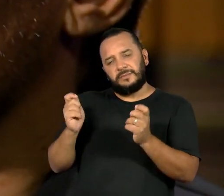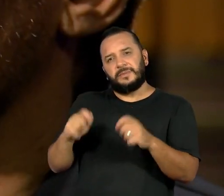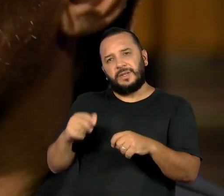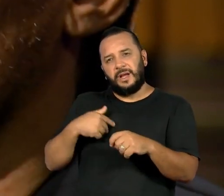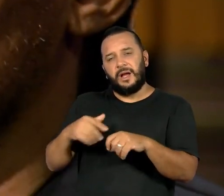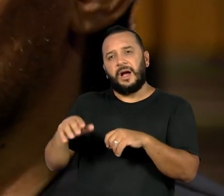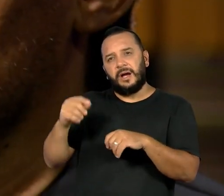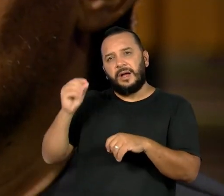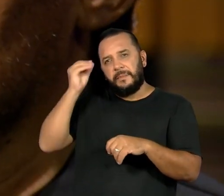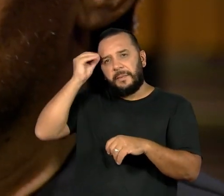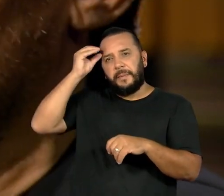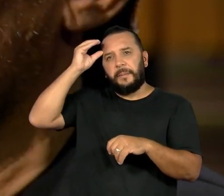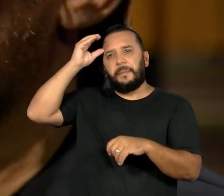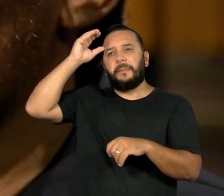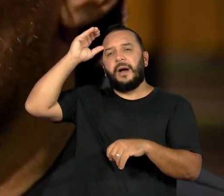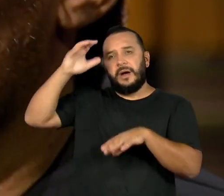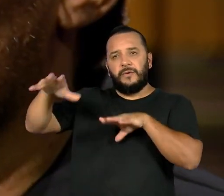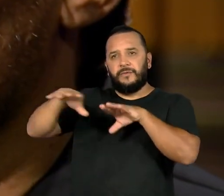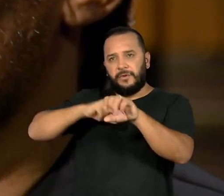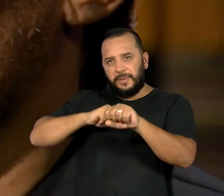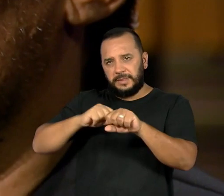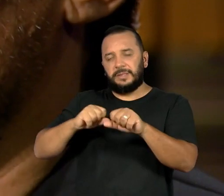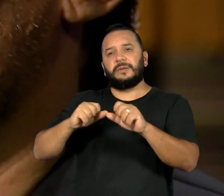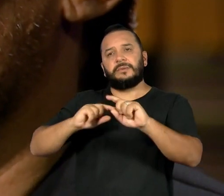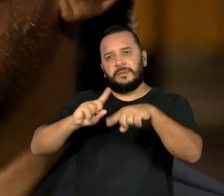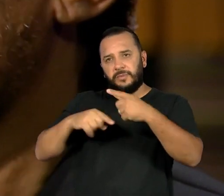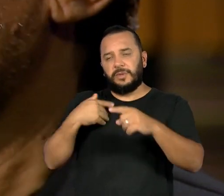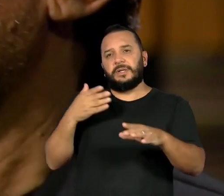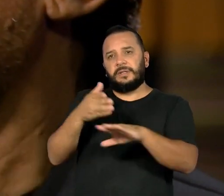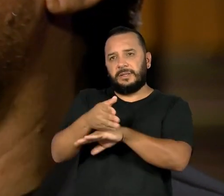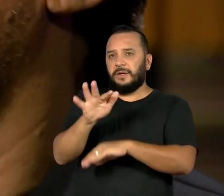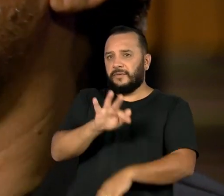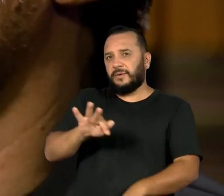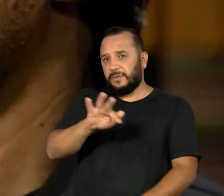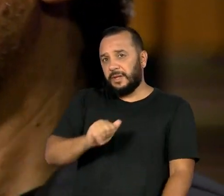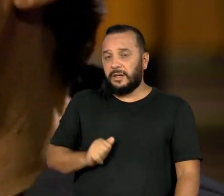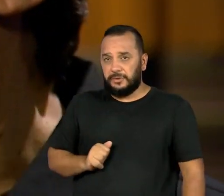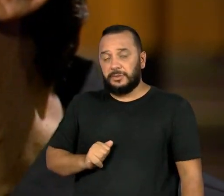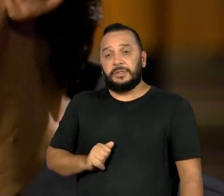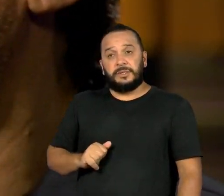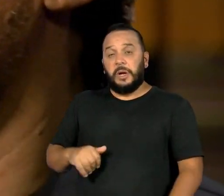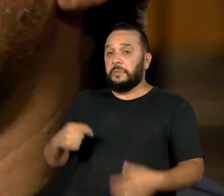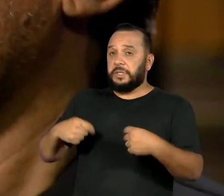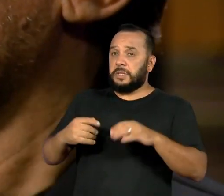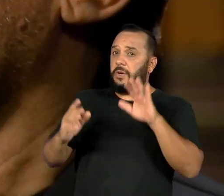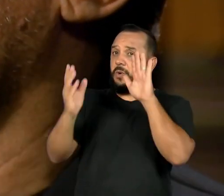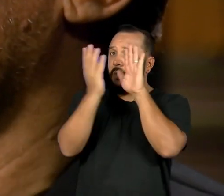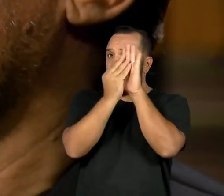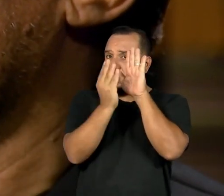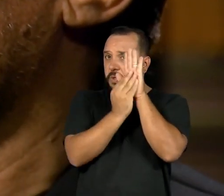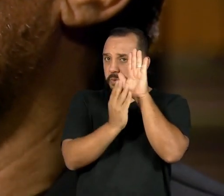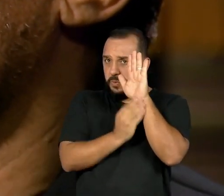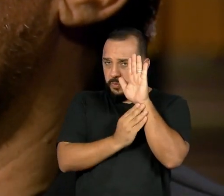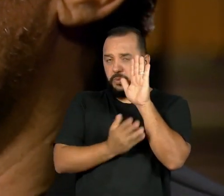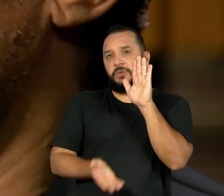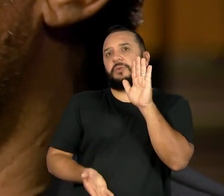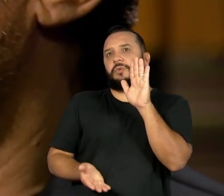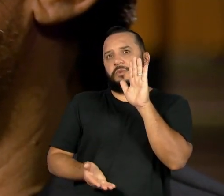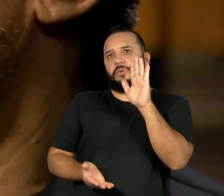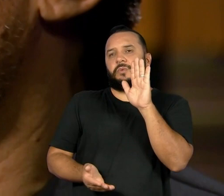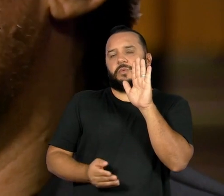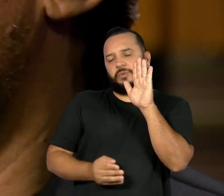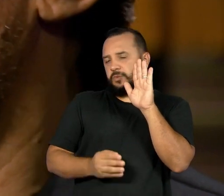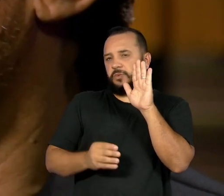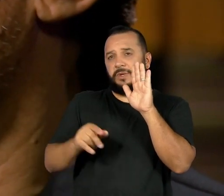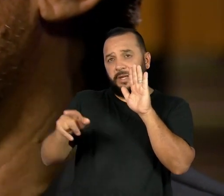Uma pressão de quem frequenta a escola para que o conteúdo, enfim, aquilo que o